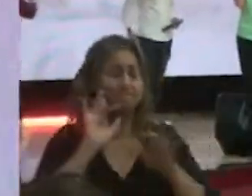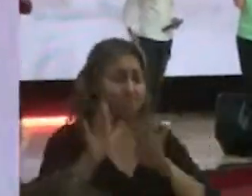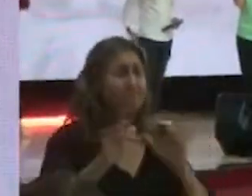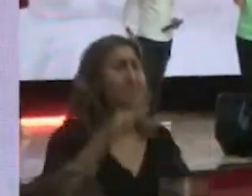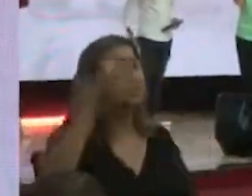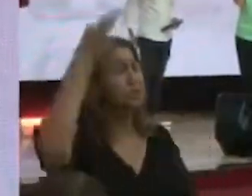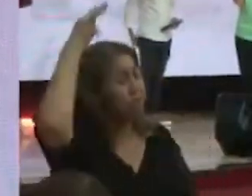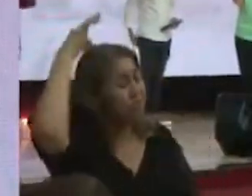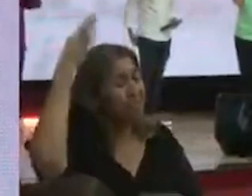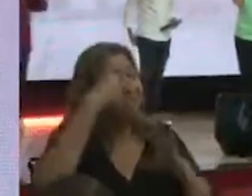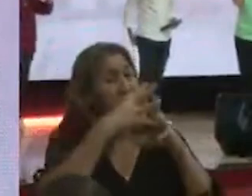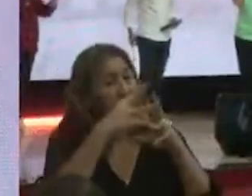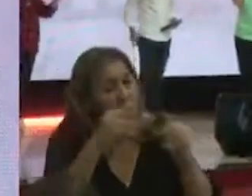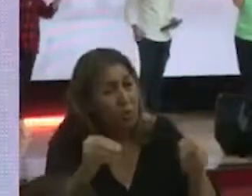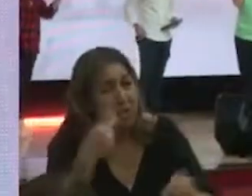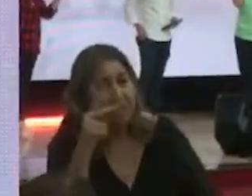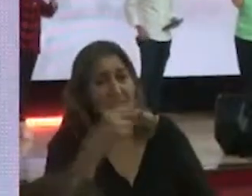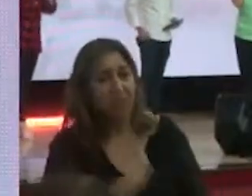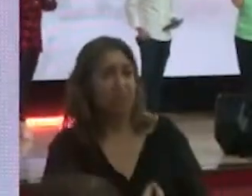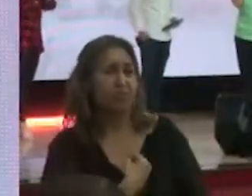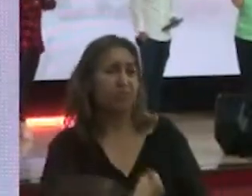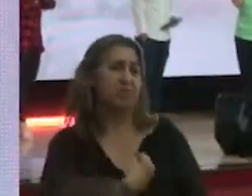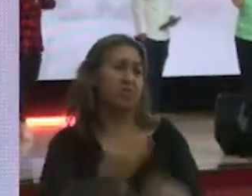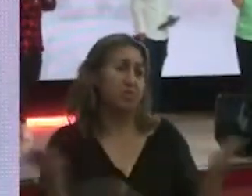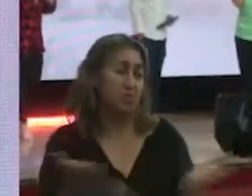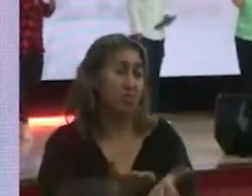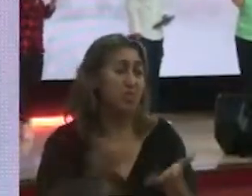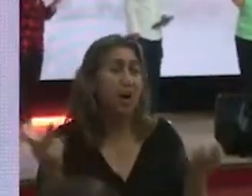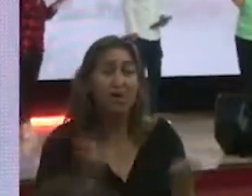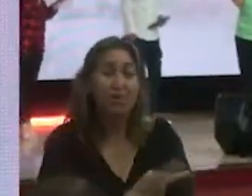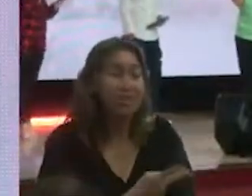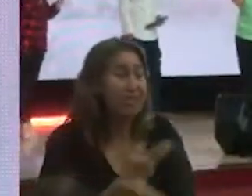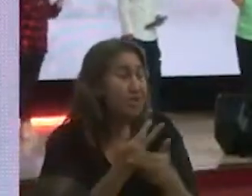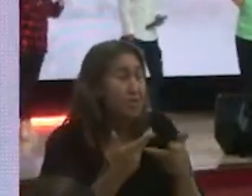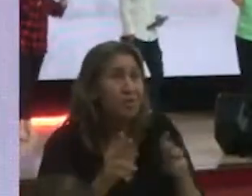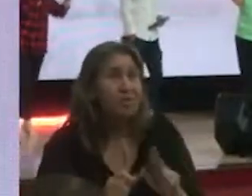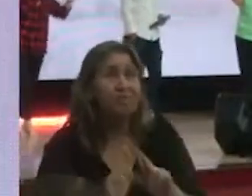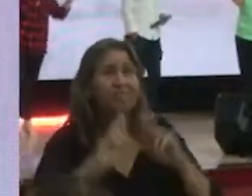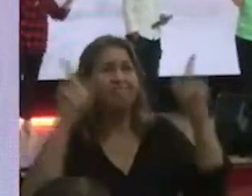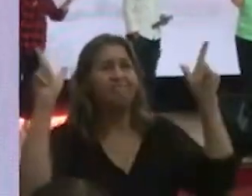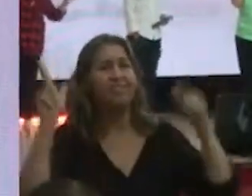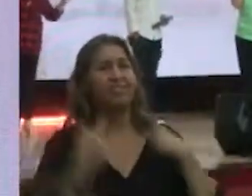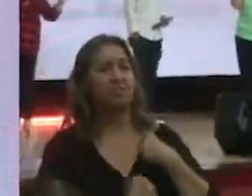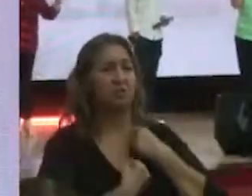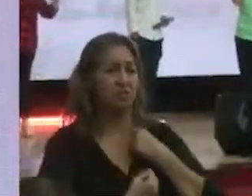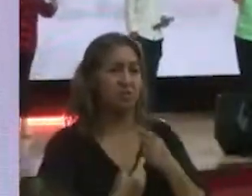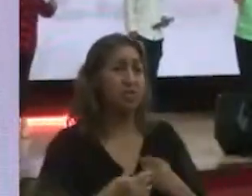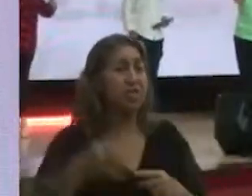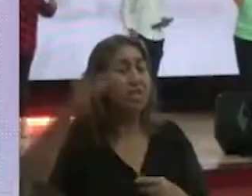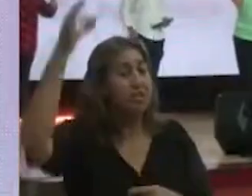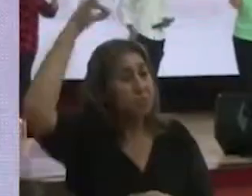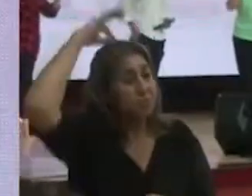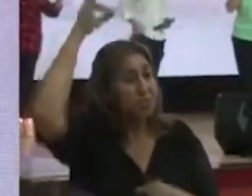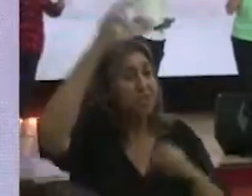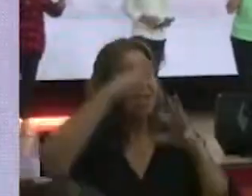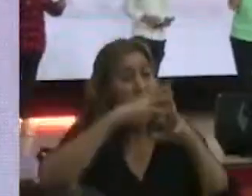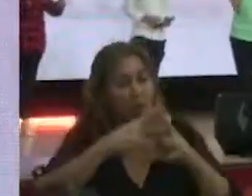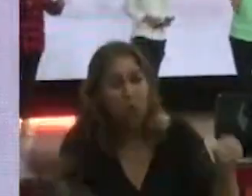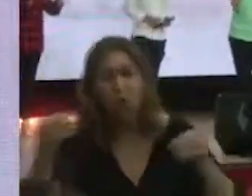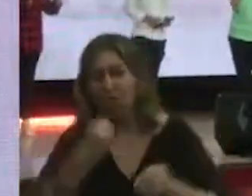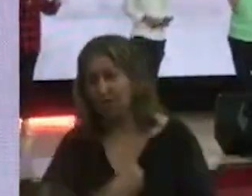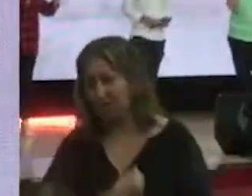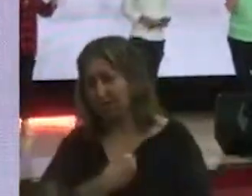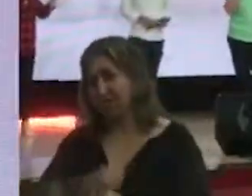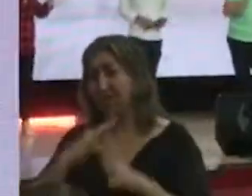ele está curando suas feridas algo vai acontecer dentro de você e é uma cura do Espírito Santo ele é o espírito de